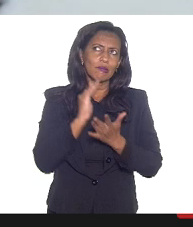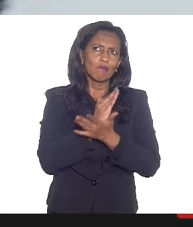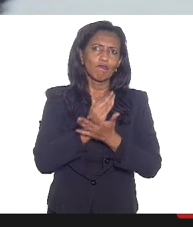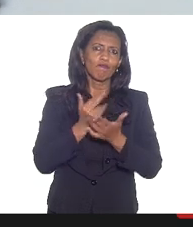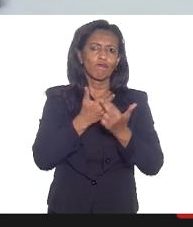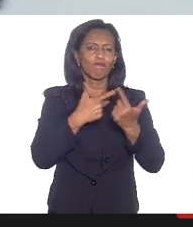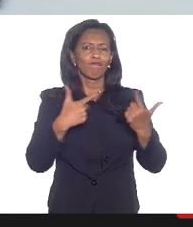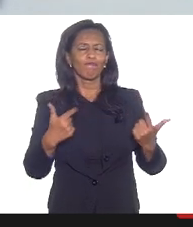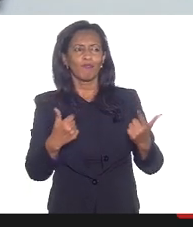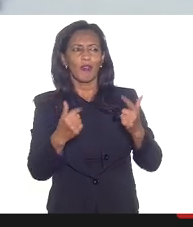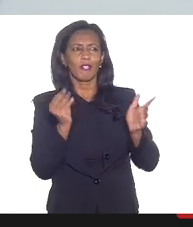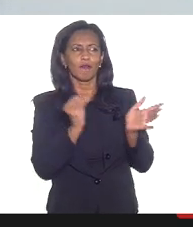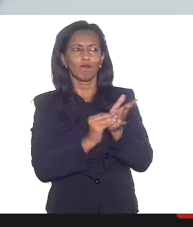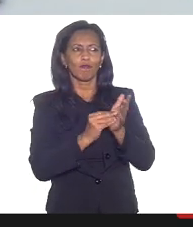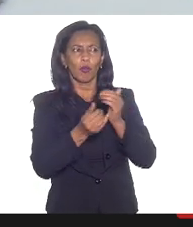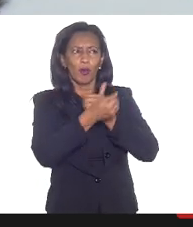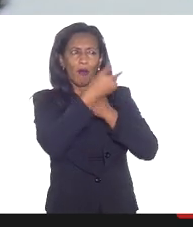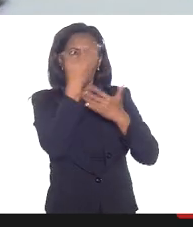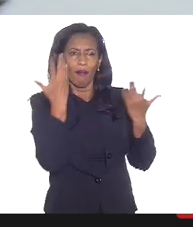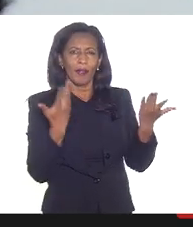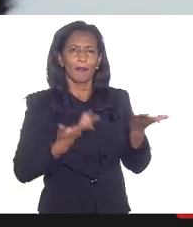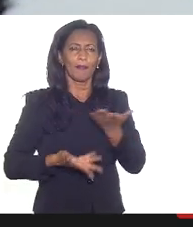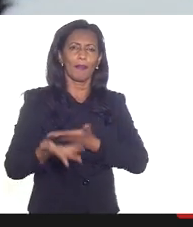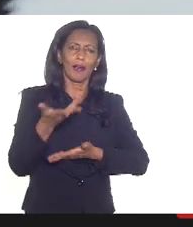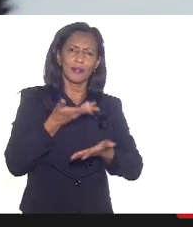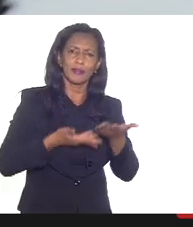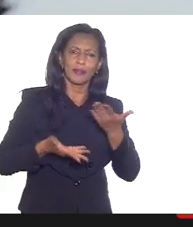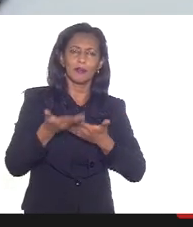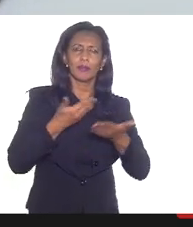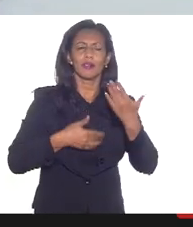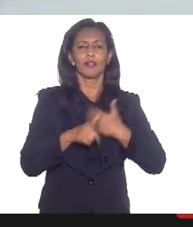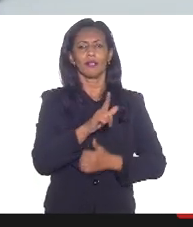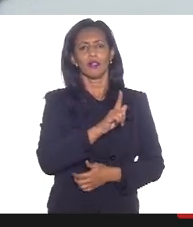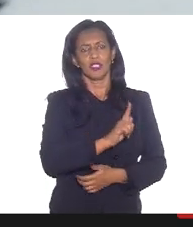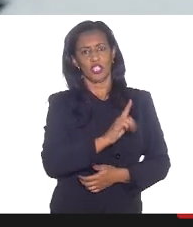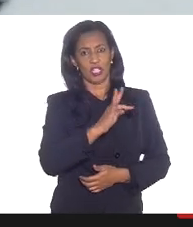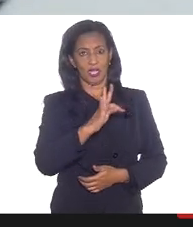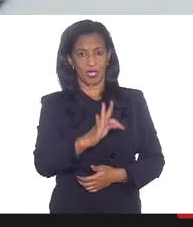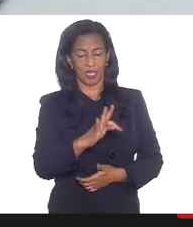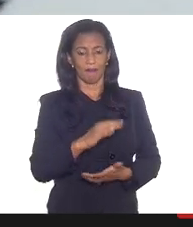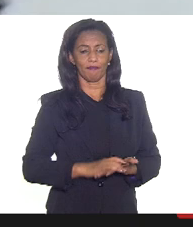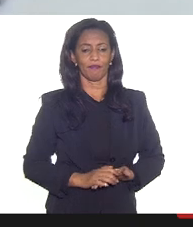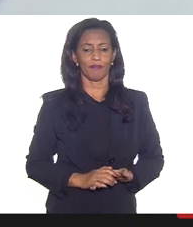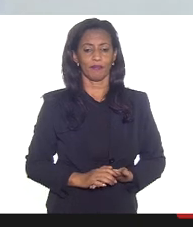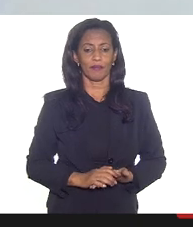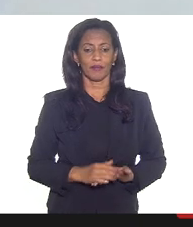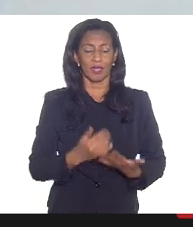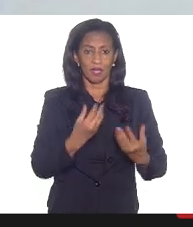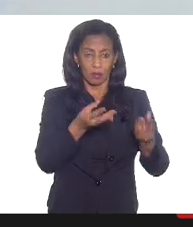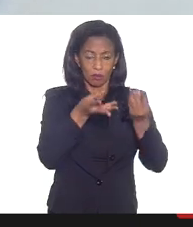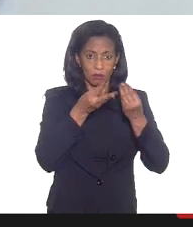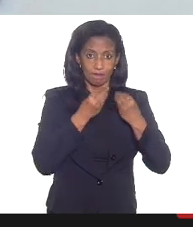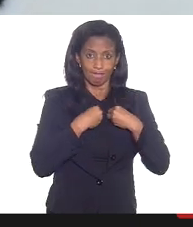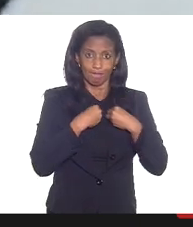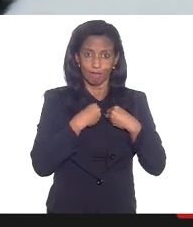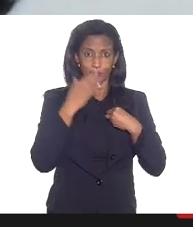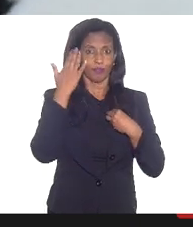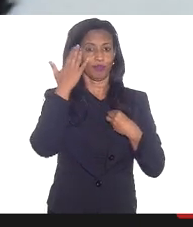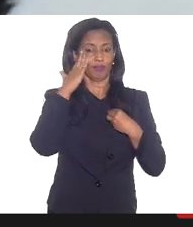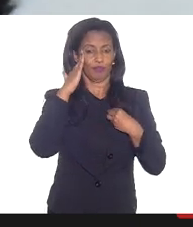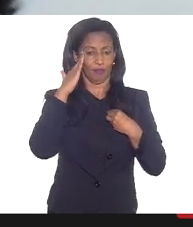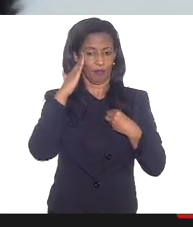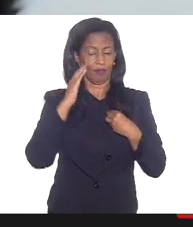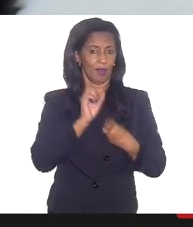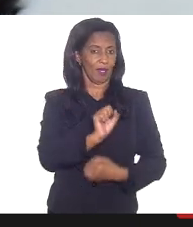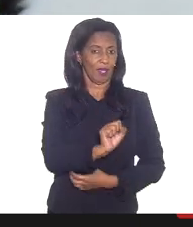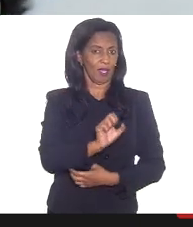que não estavam muito claras participando desse GT com ela. E, pelo que eu entendi, a